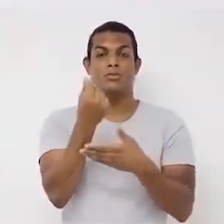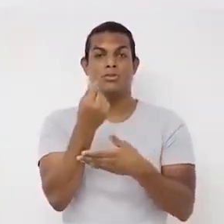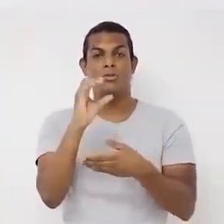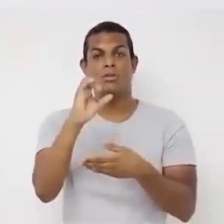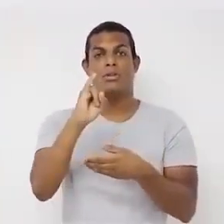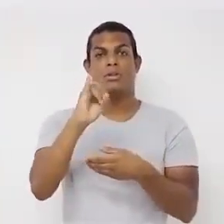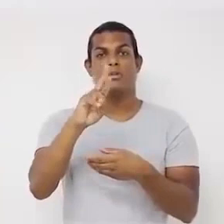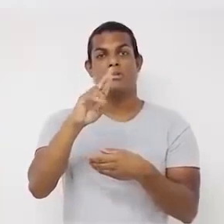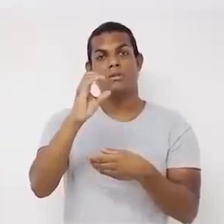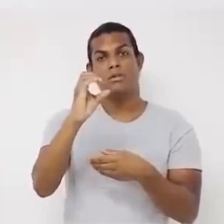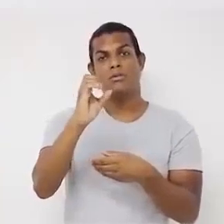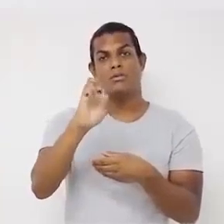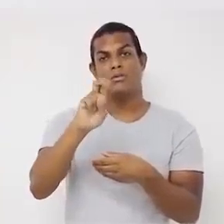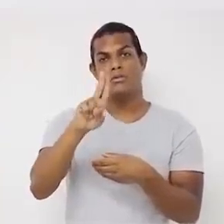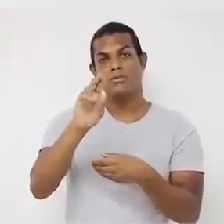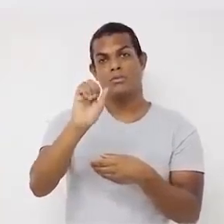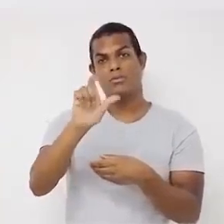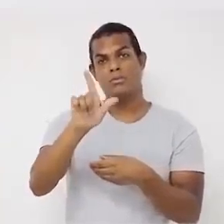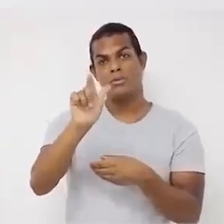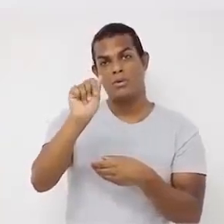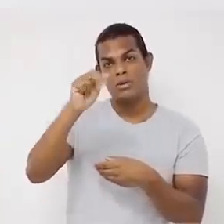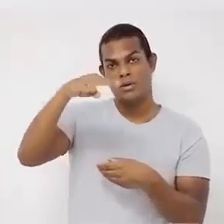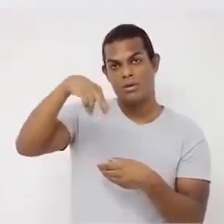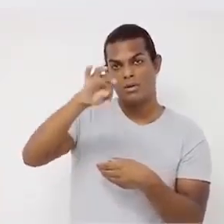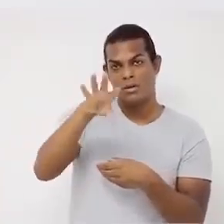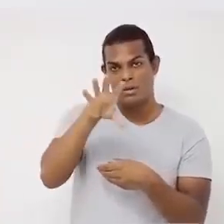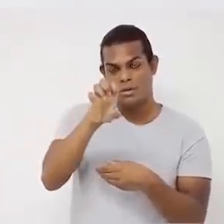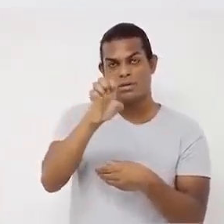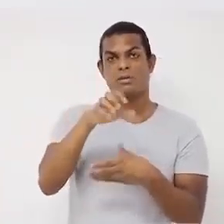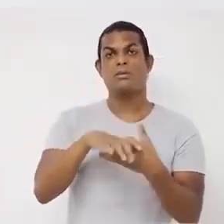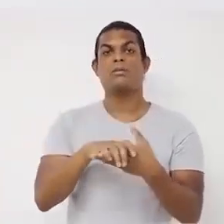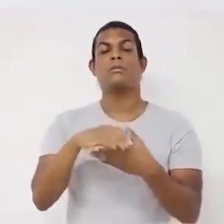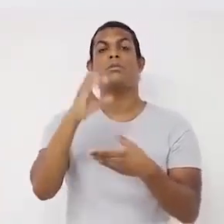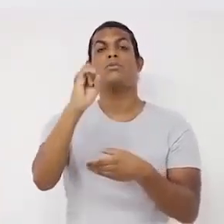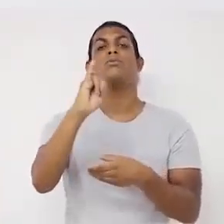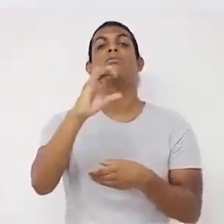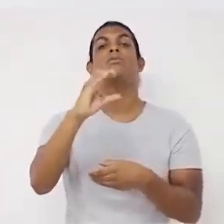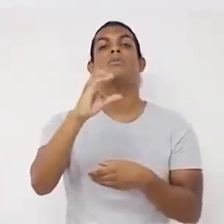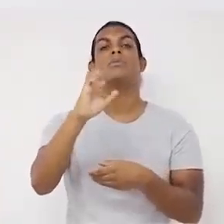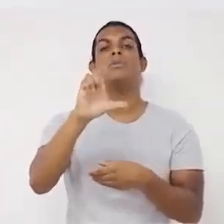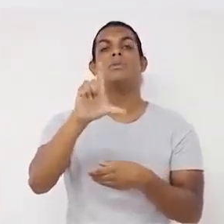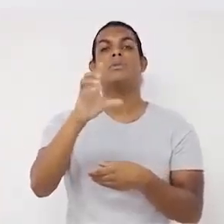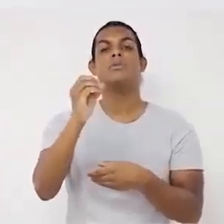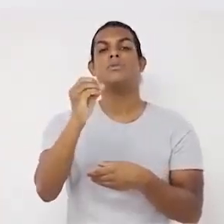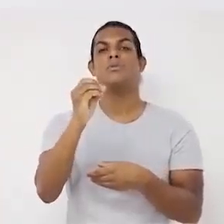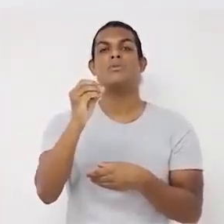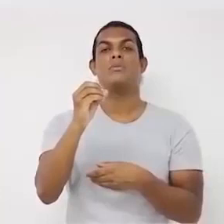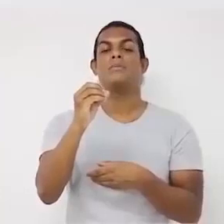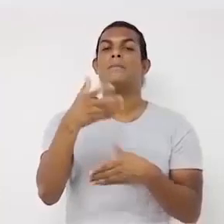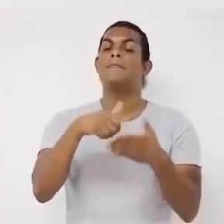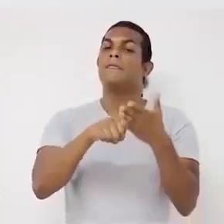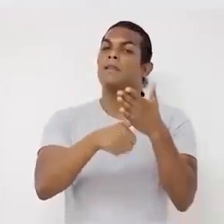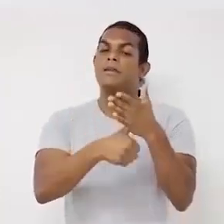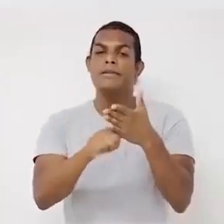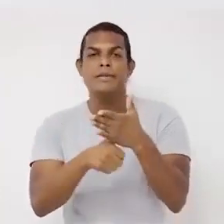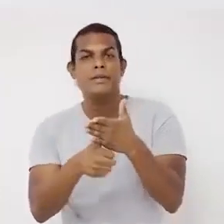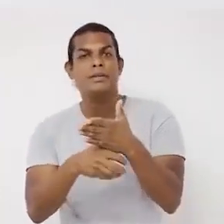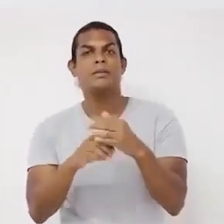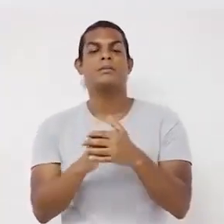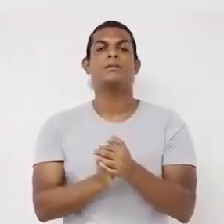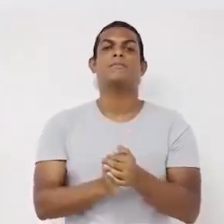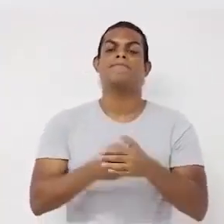próximos 12 meses, circulante. O ciclo operacional da empresa, cliente,